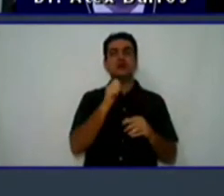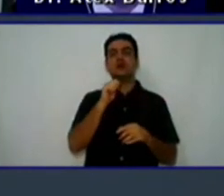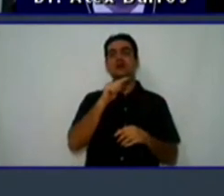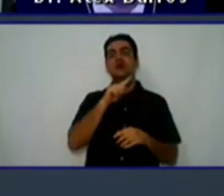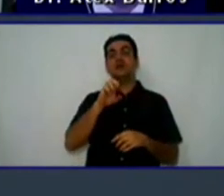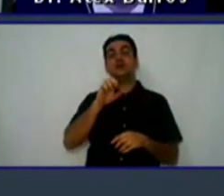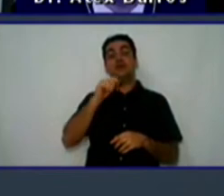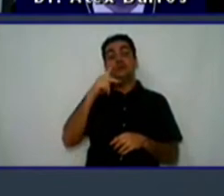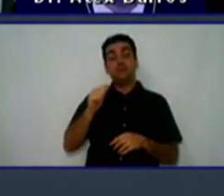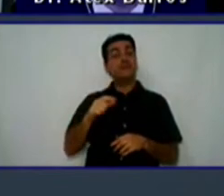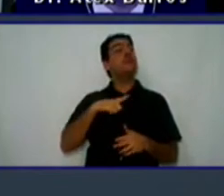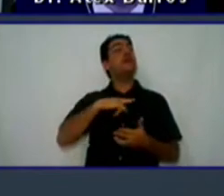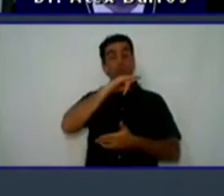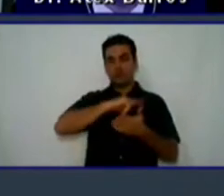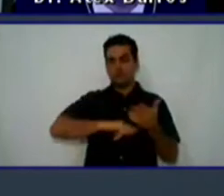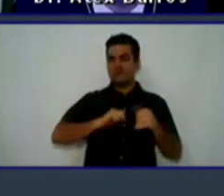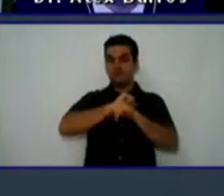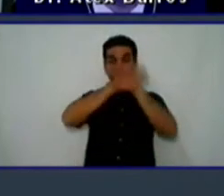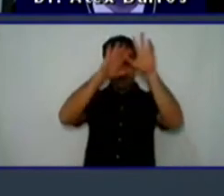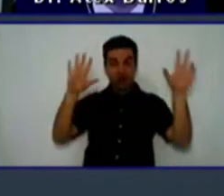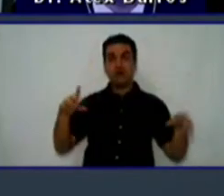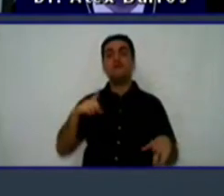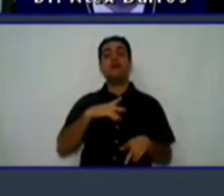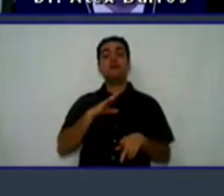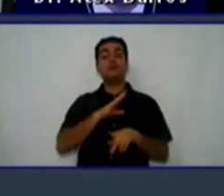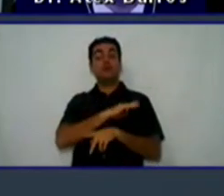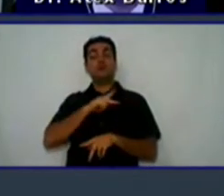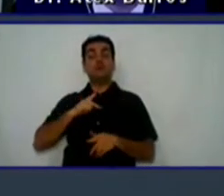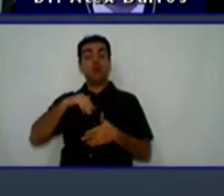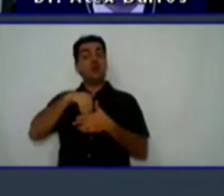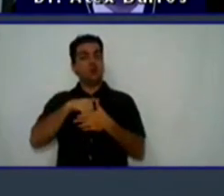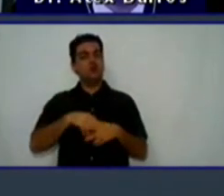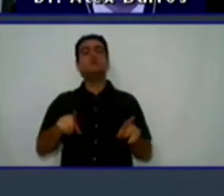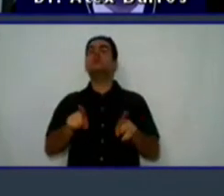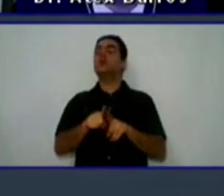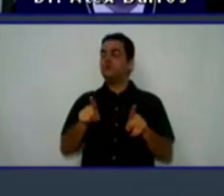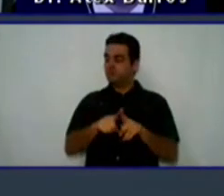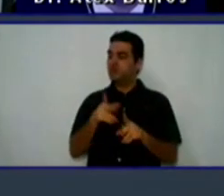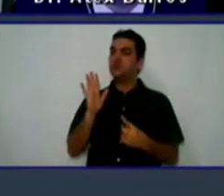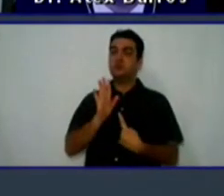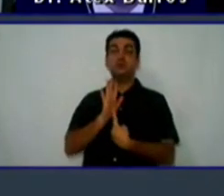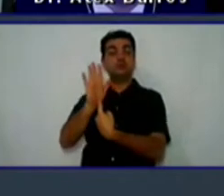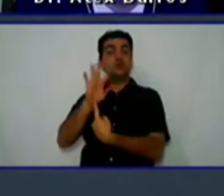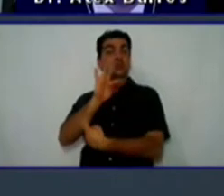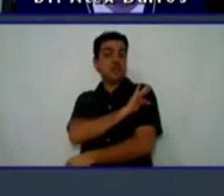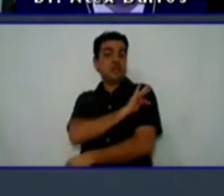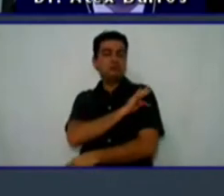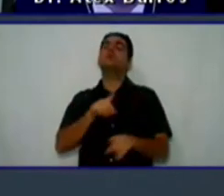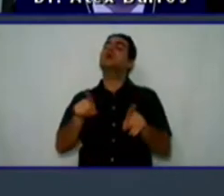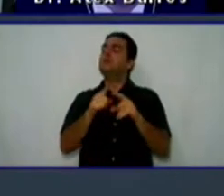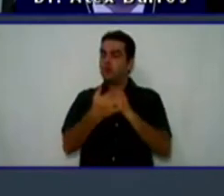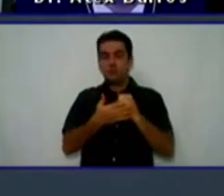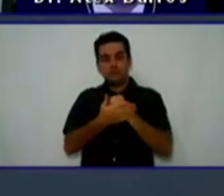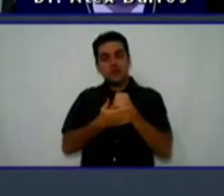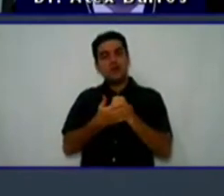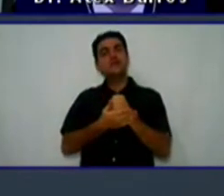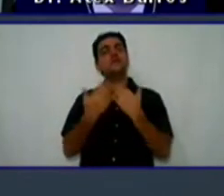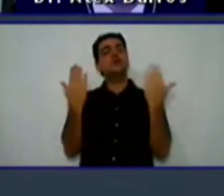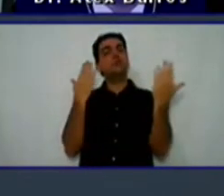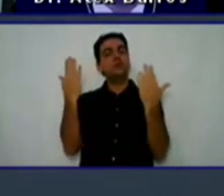uma documentação vasta, o Ministério Público Eleitoral apresentou seu parecer técnico também, embasado